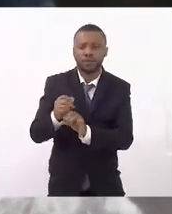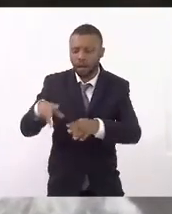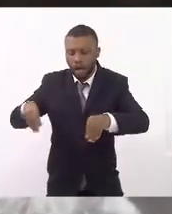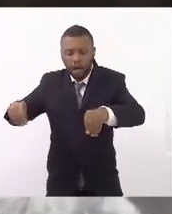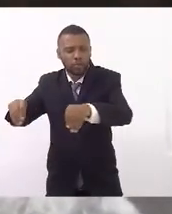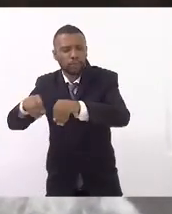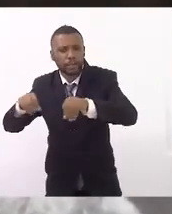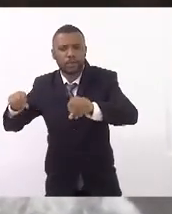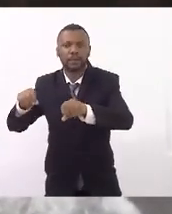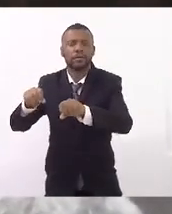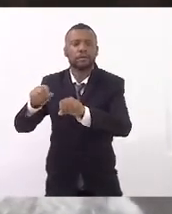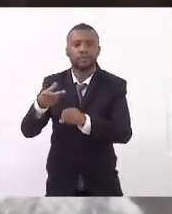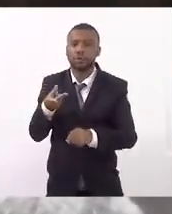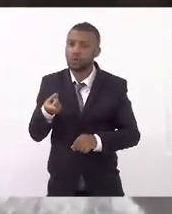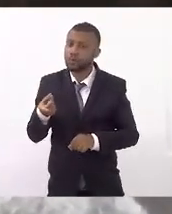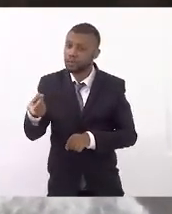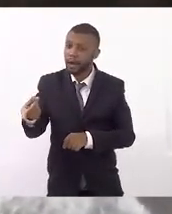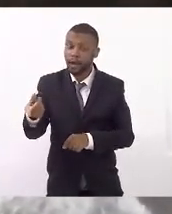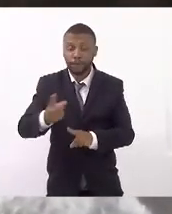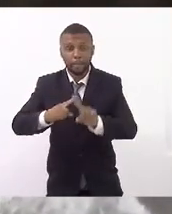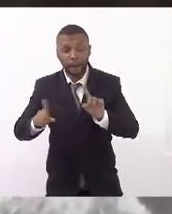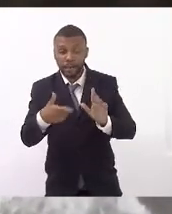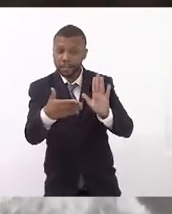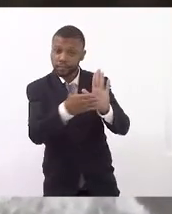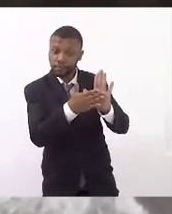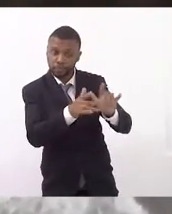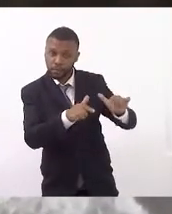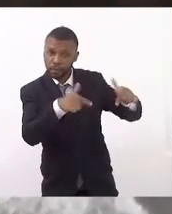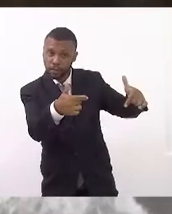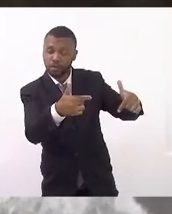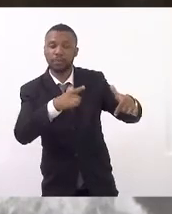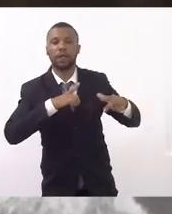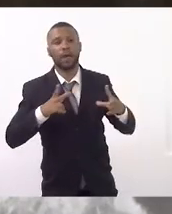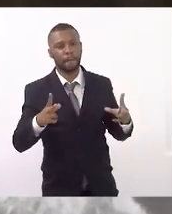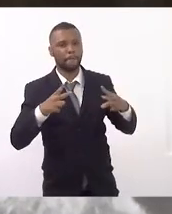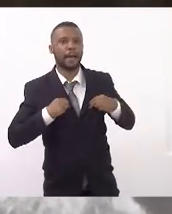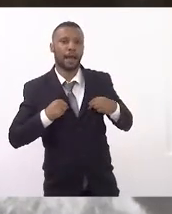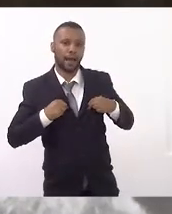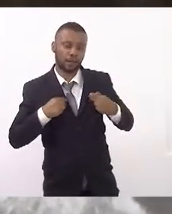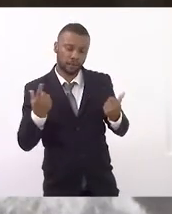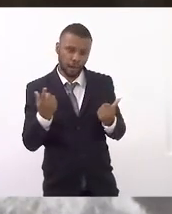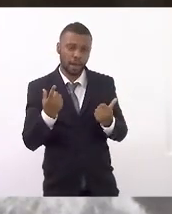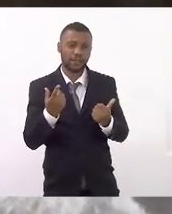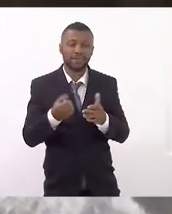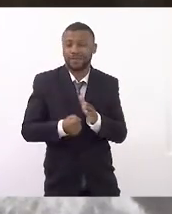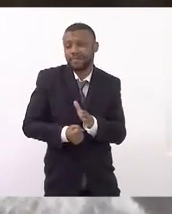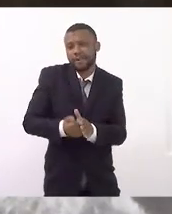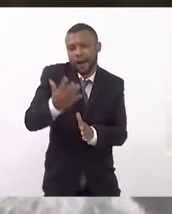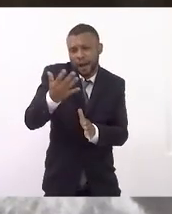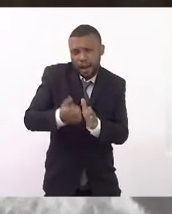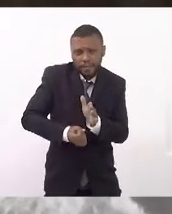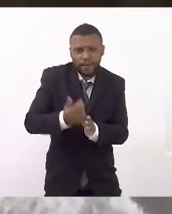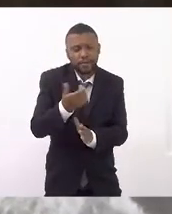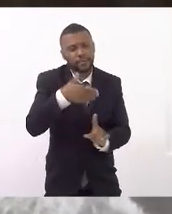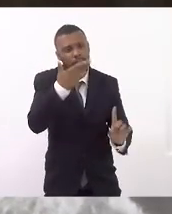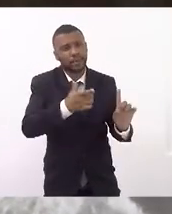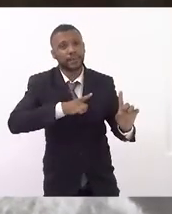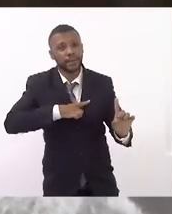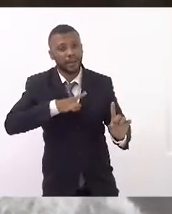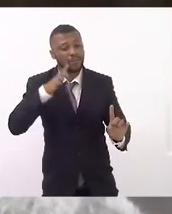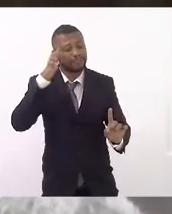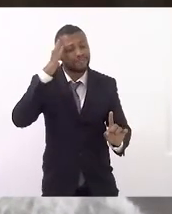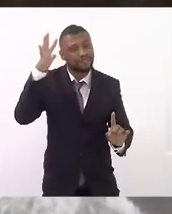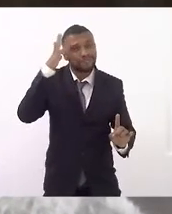vossa iniciativa é meritória. Aliás, não é a primeira nem a segunda. Vossa Excelência tem uma visão de